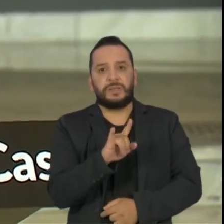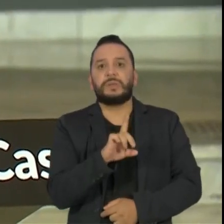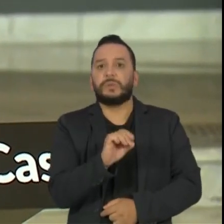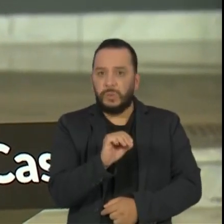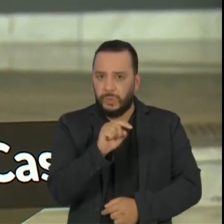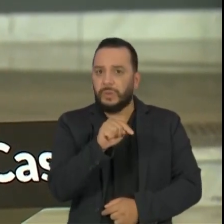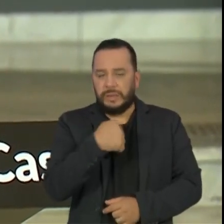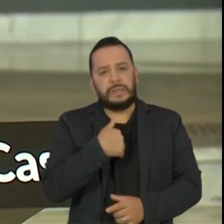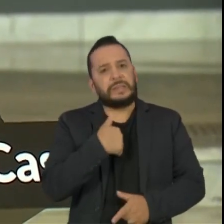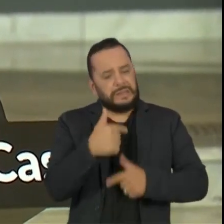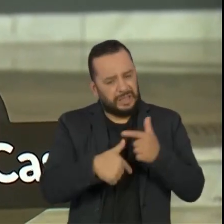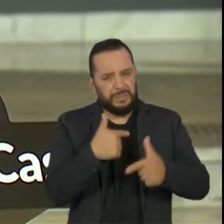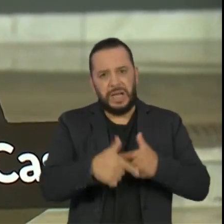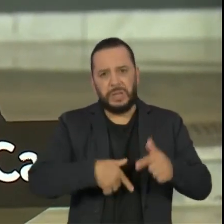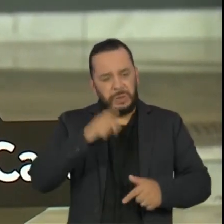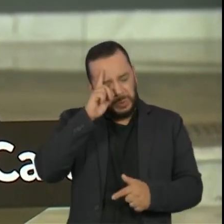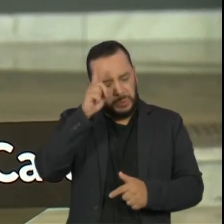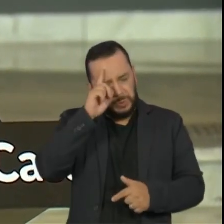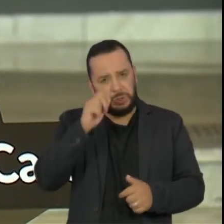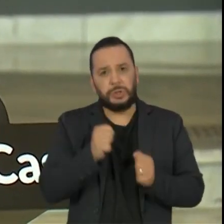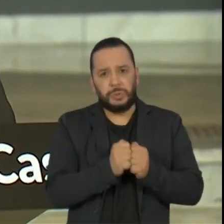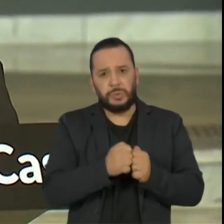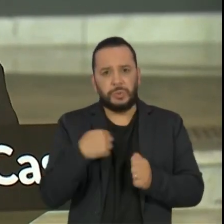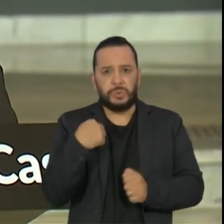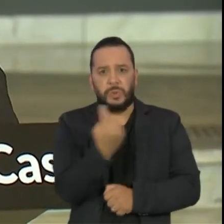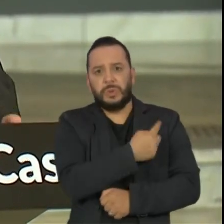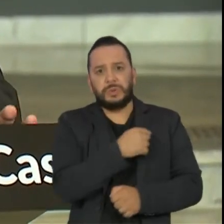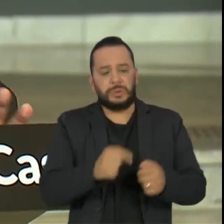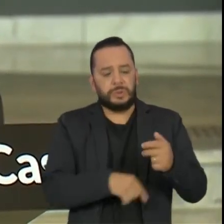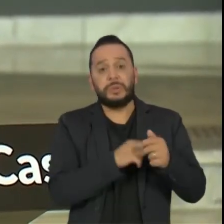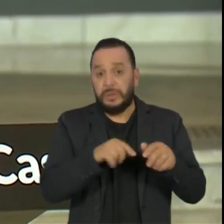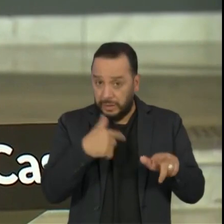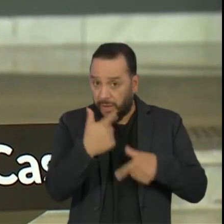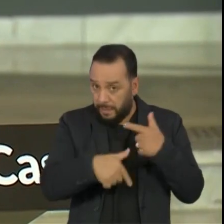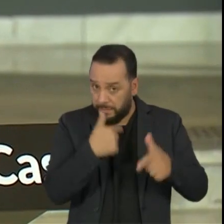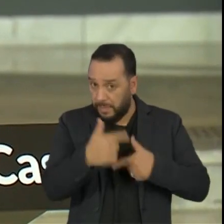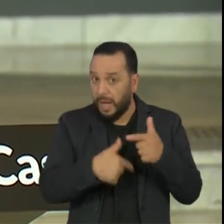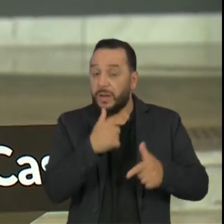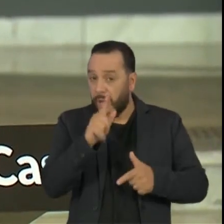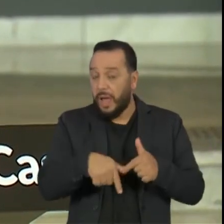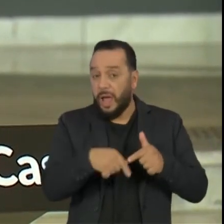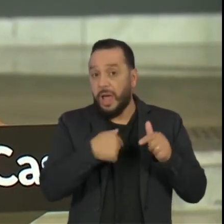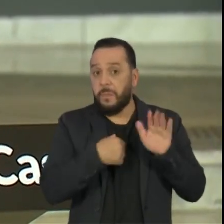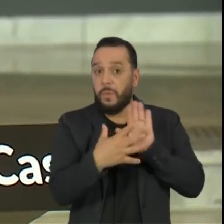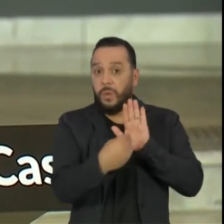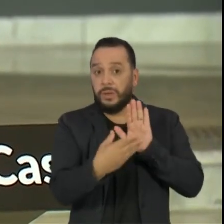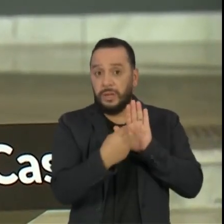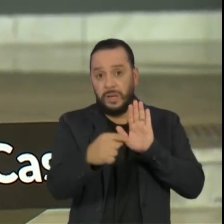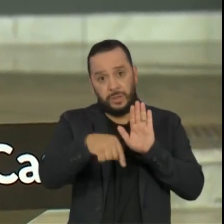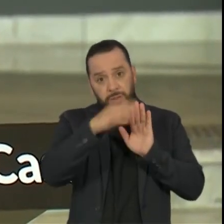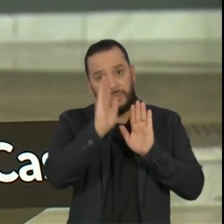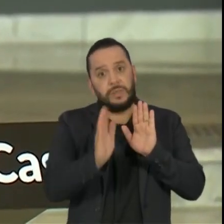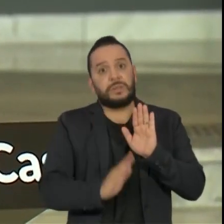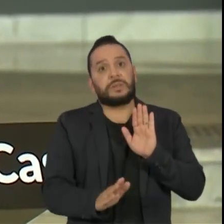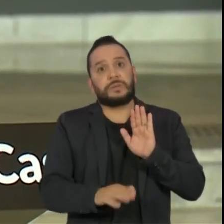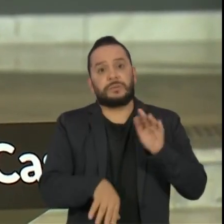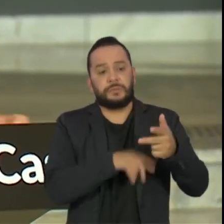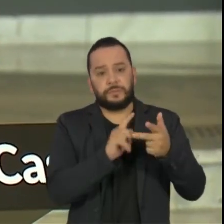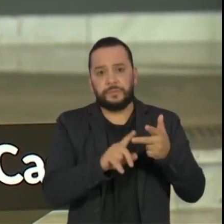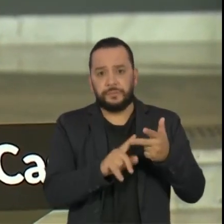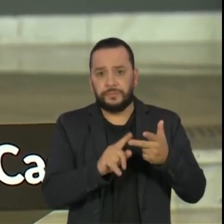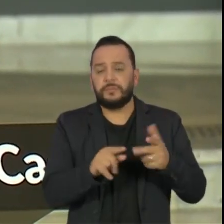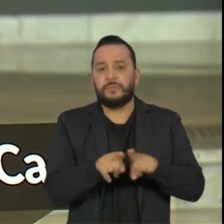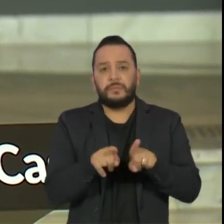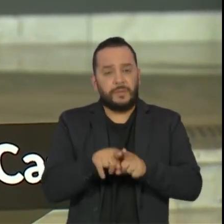trabalhado diariamente conosco, né, fazendo um trabalho que vai ser modelo para o Brasil, não tenho dúvida disso.